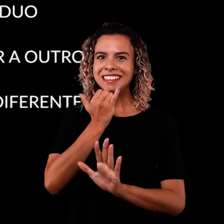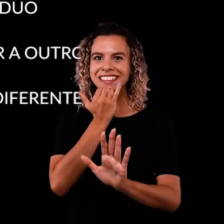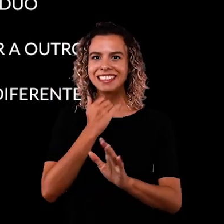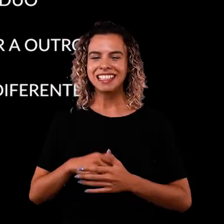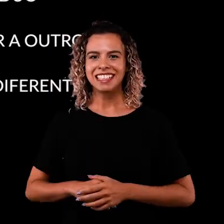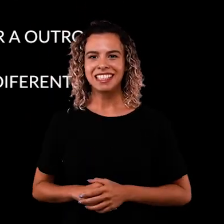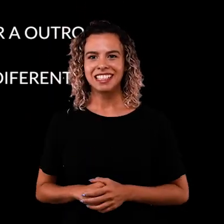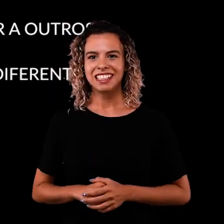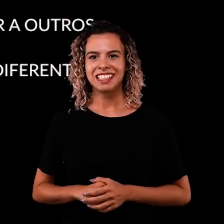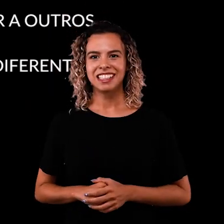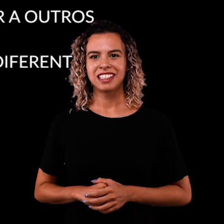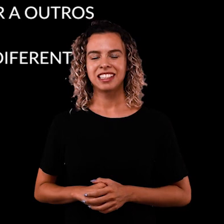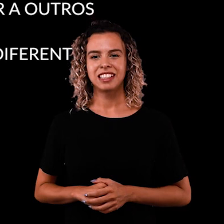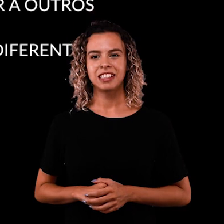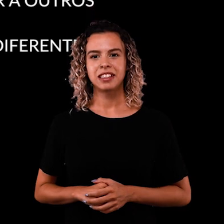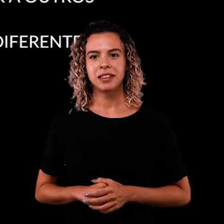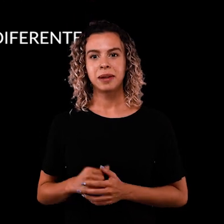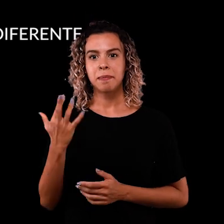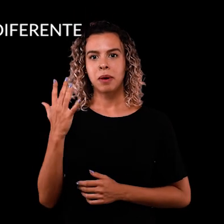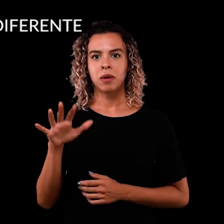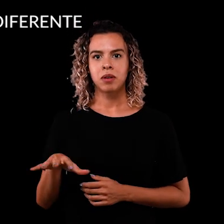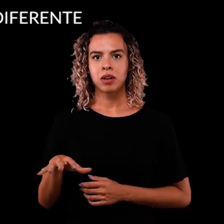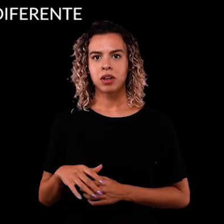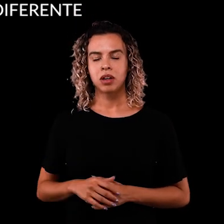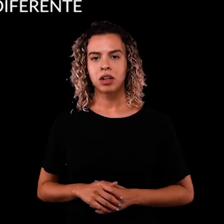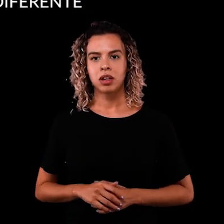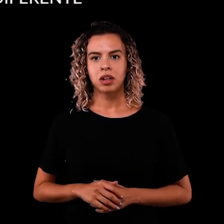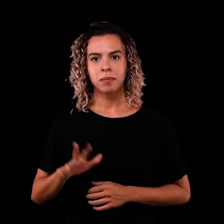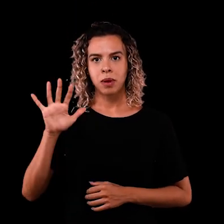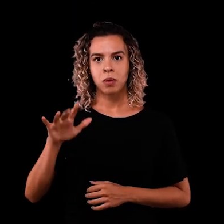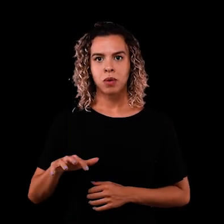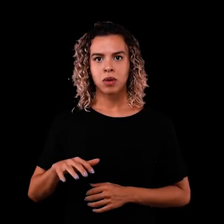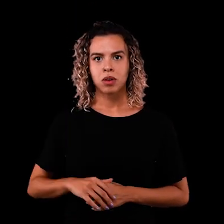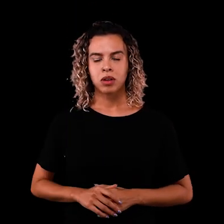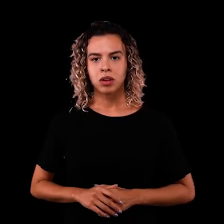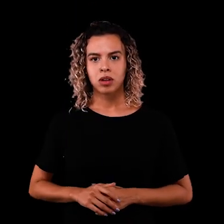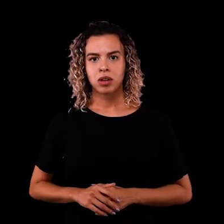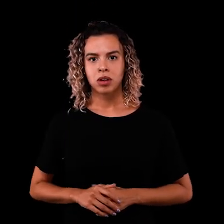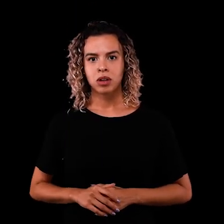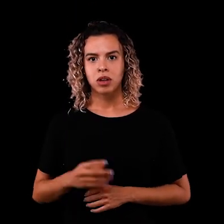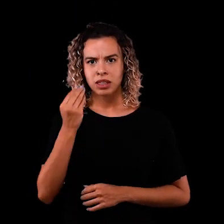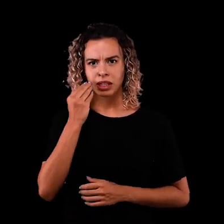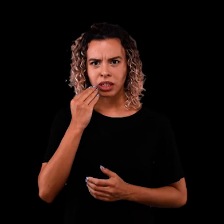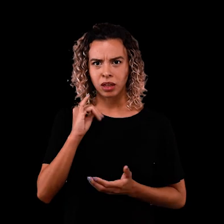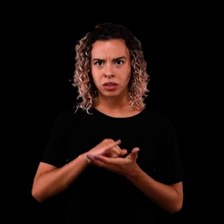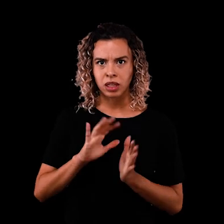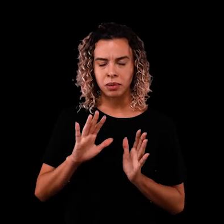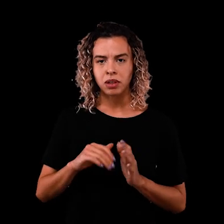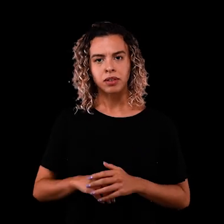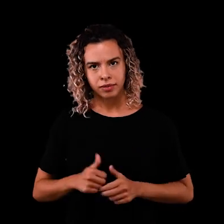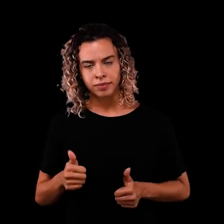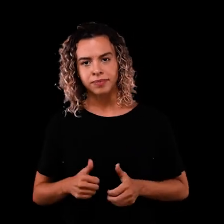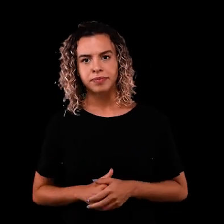A minha mãe entrou aqui, perdão. Tudo bem. Na minha mão. Fábio. Aqui, ó. Minha mão. Mas o vídeo vai sair